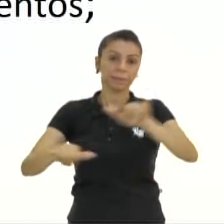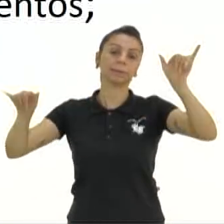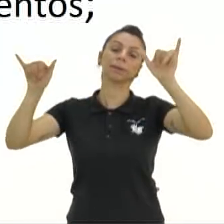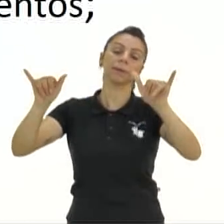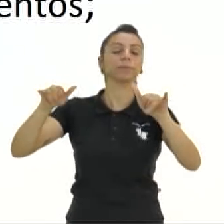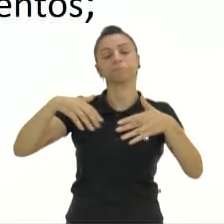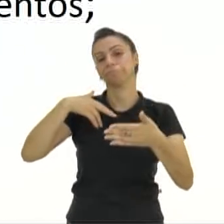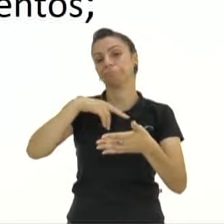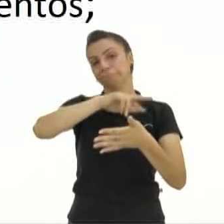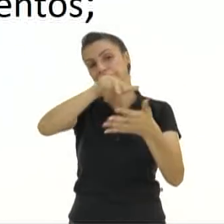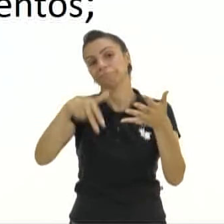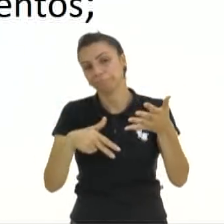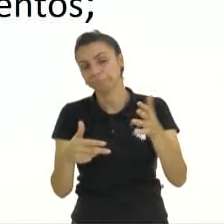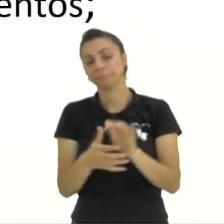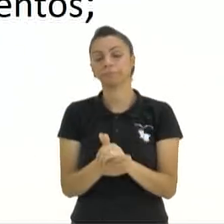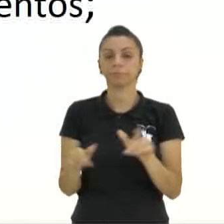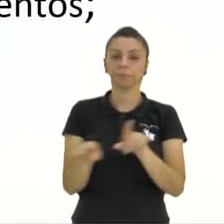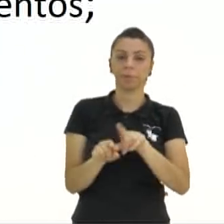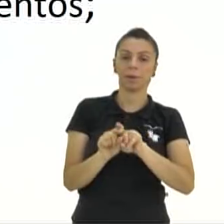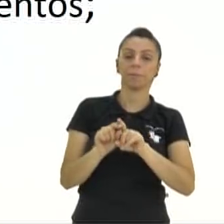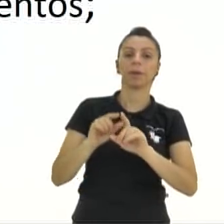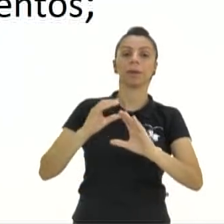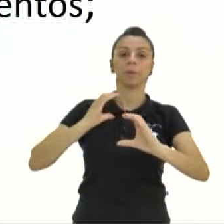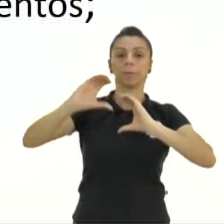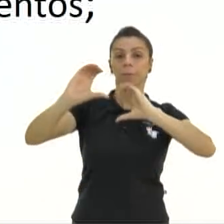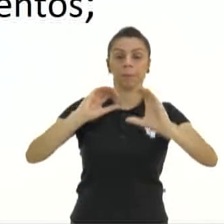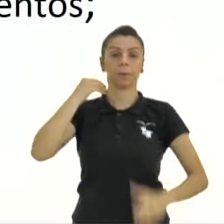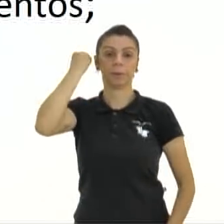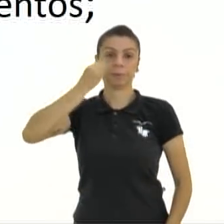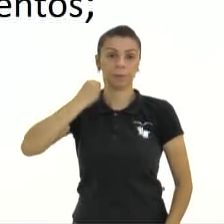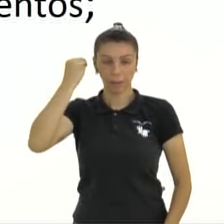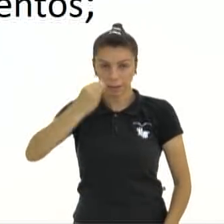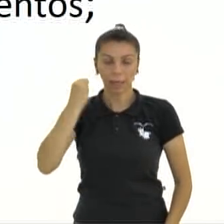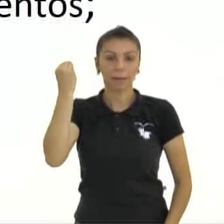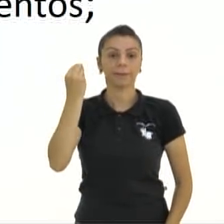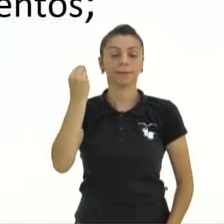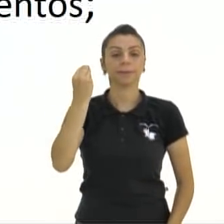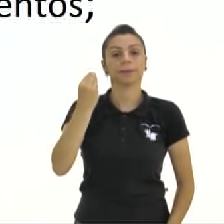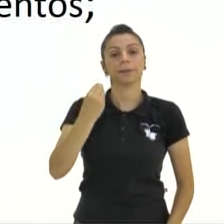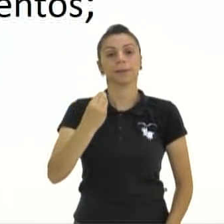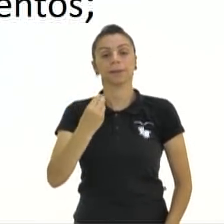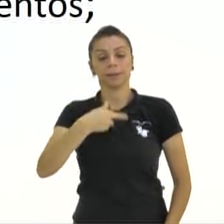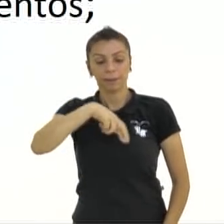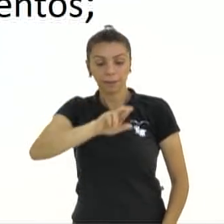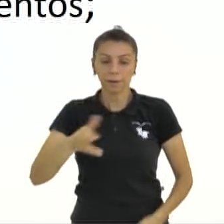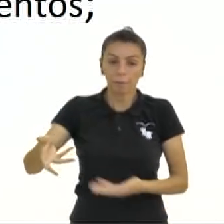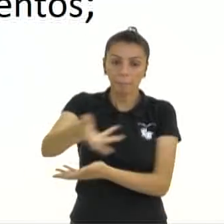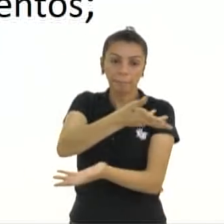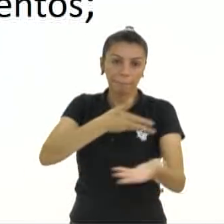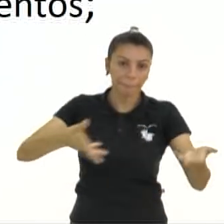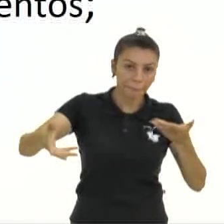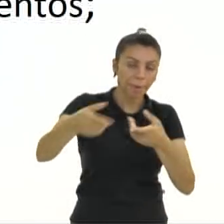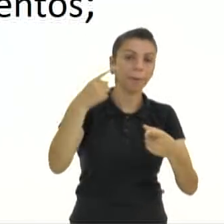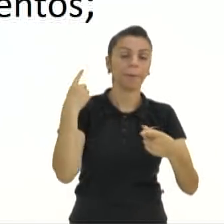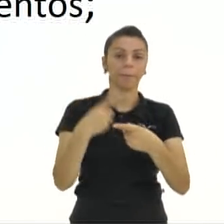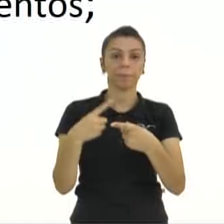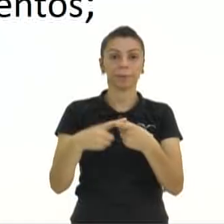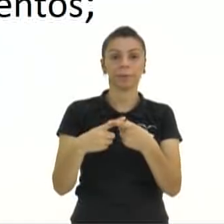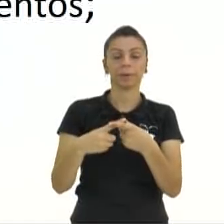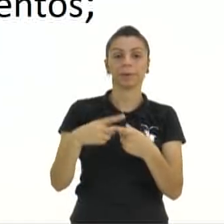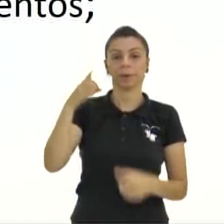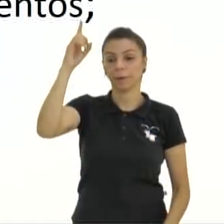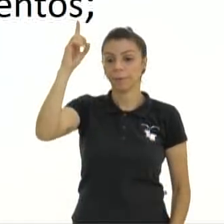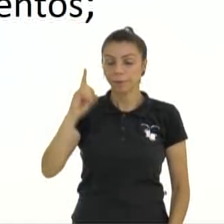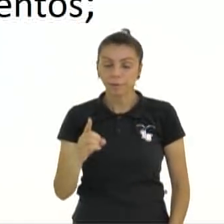outros. Comunicar a experiência religiosa aos fiéis, a fim de que o divino se faça presente para o homem religioso e